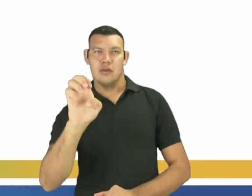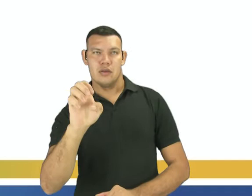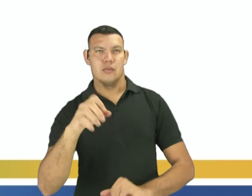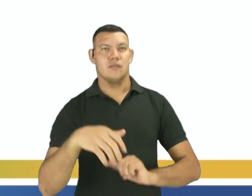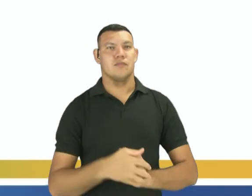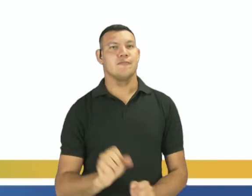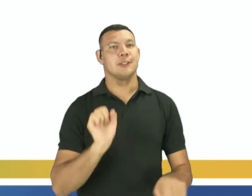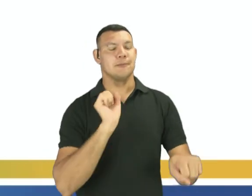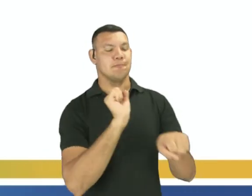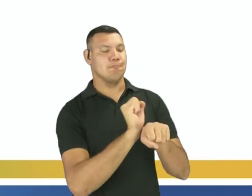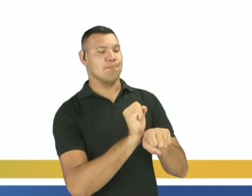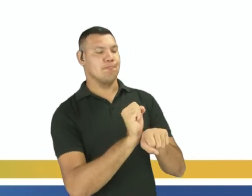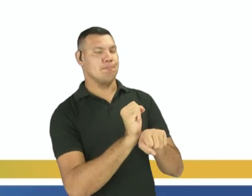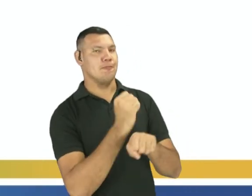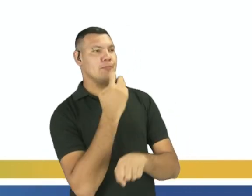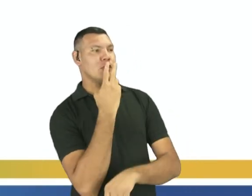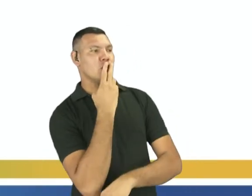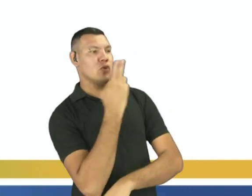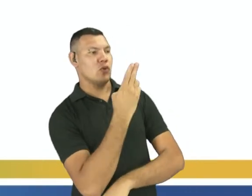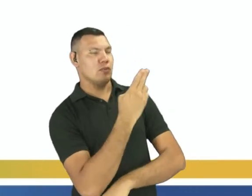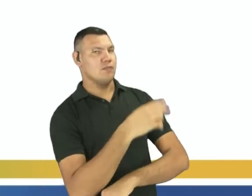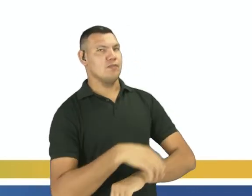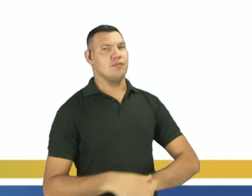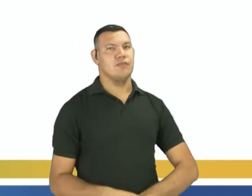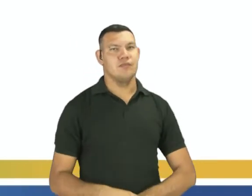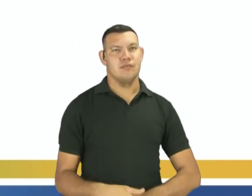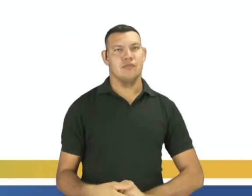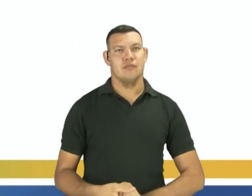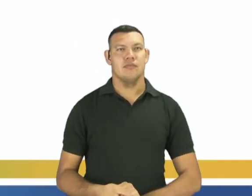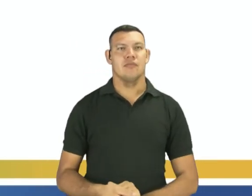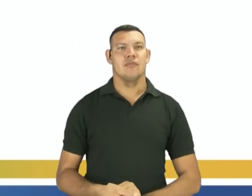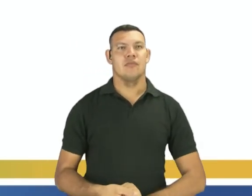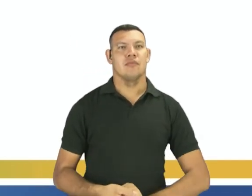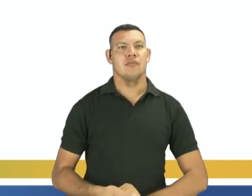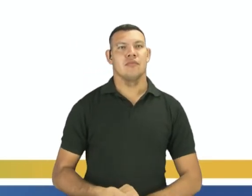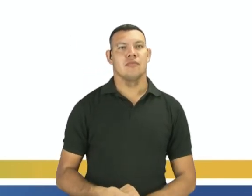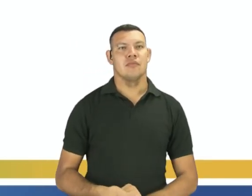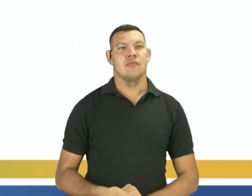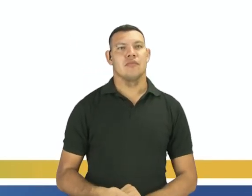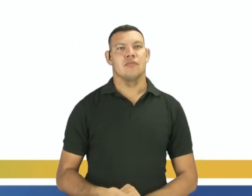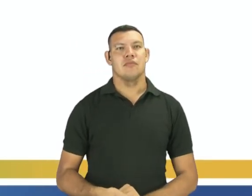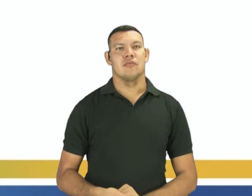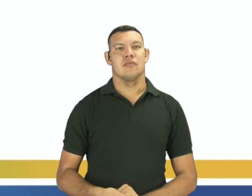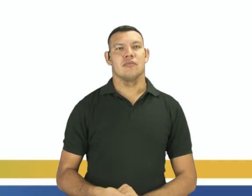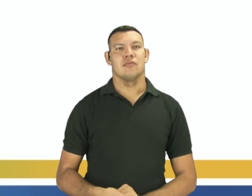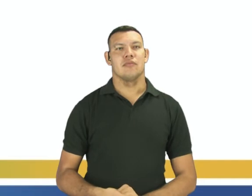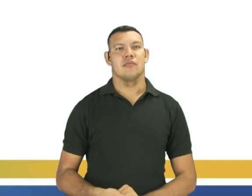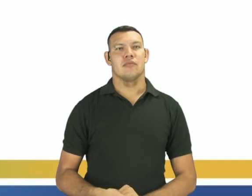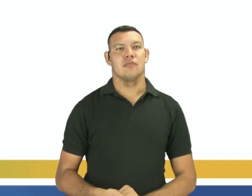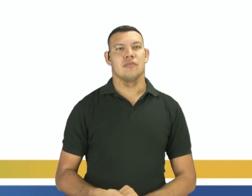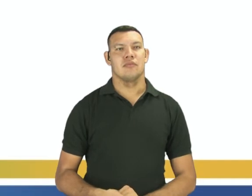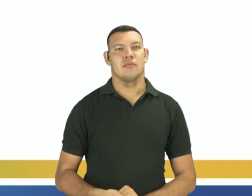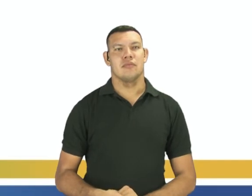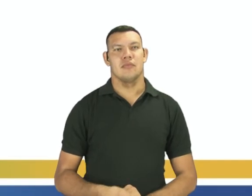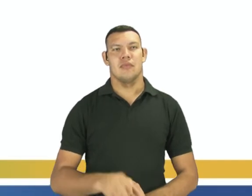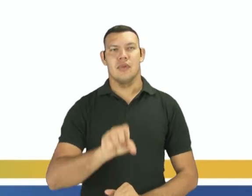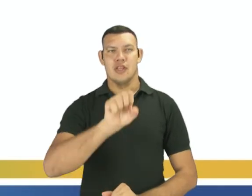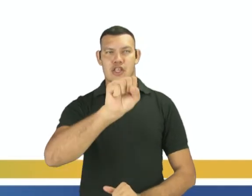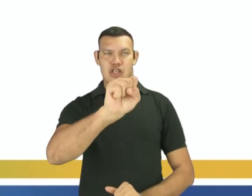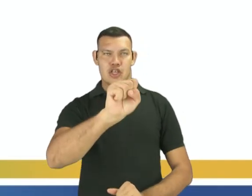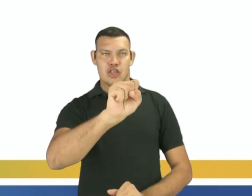faça isso. Mas parar para fumar. Se eu colocar no gerúndio, como é que fica? Stop